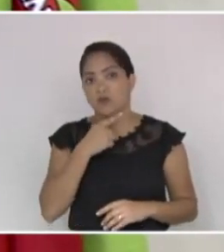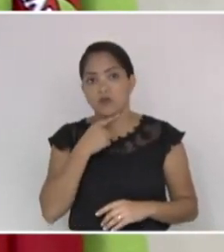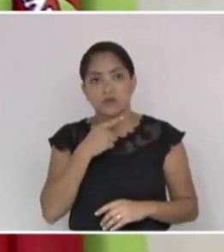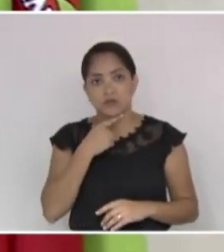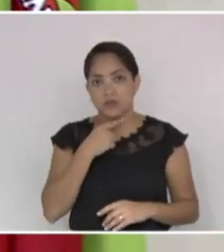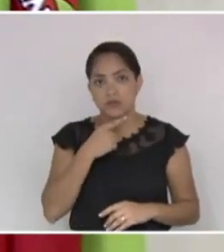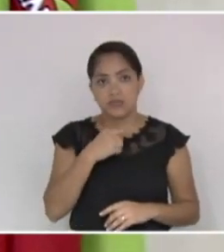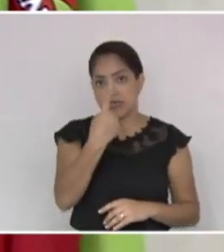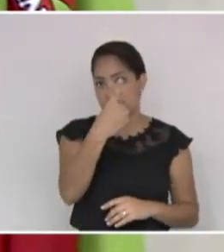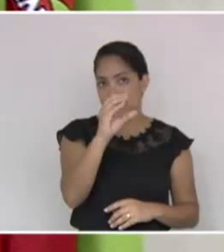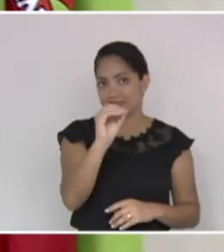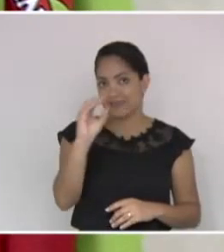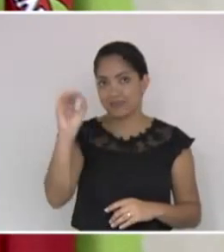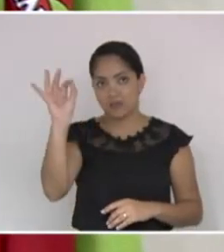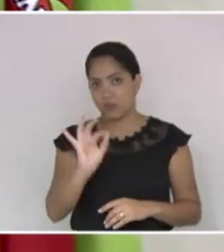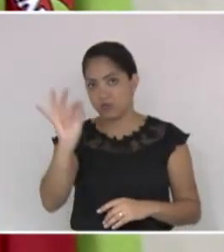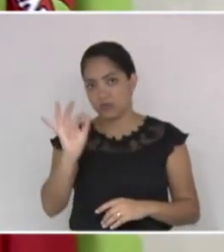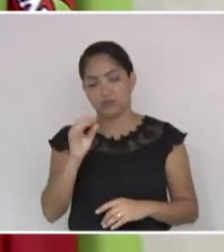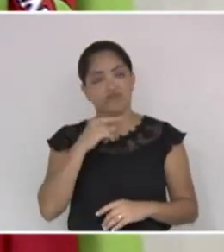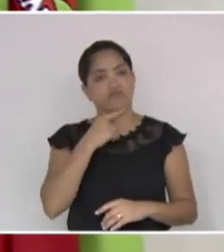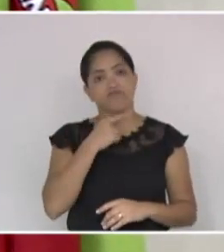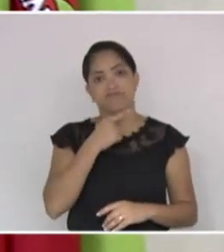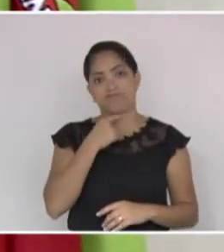a 100%,